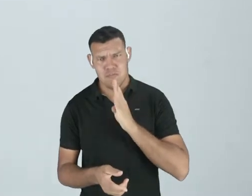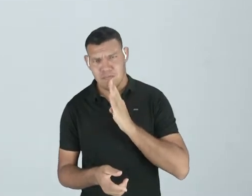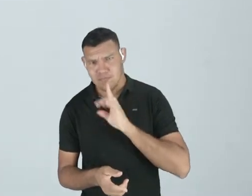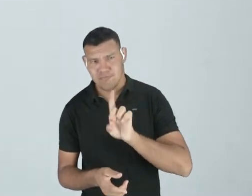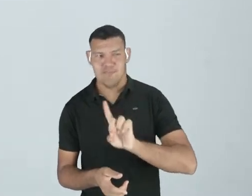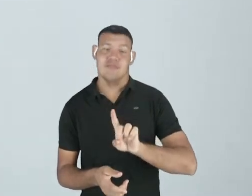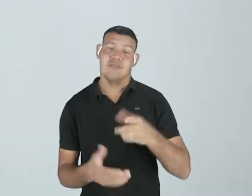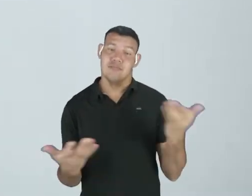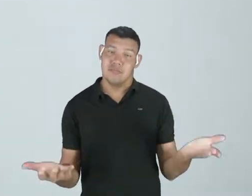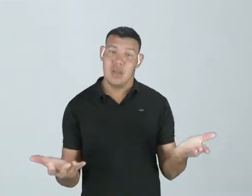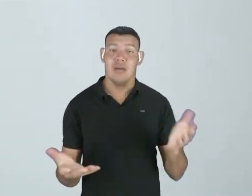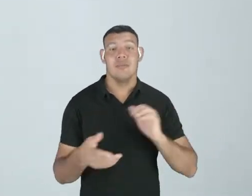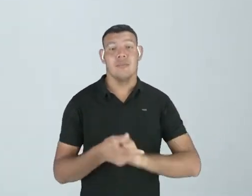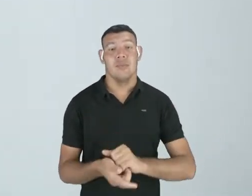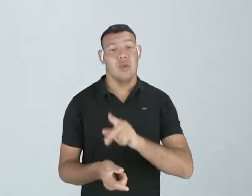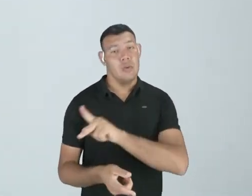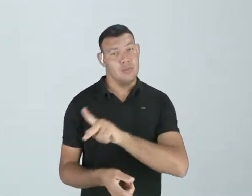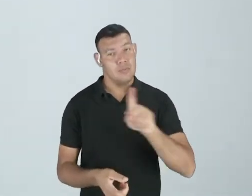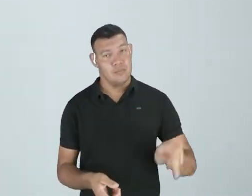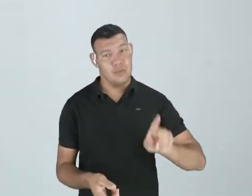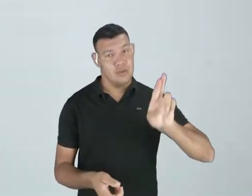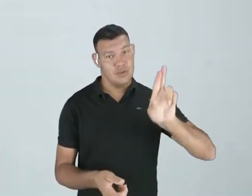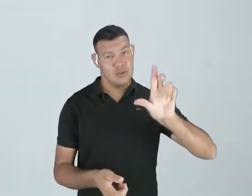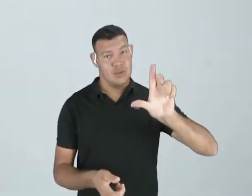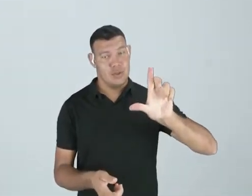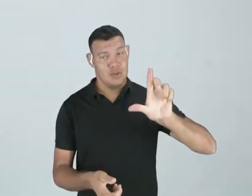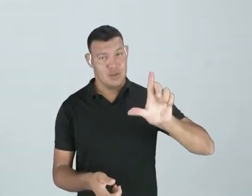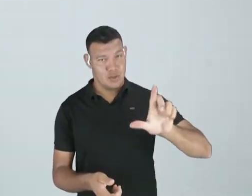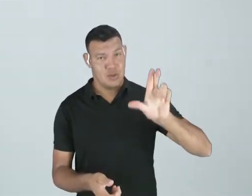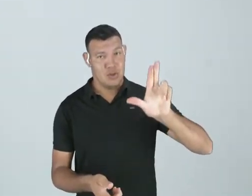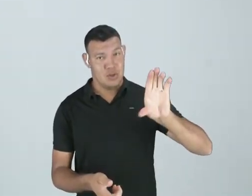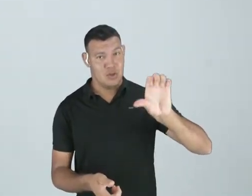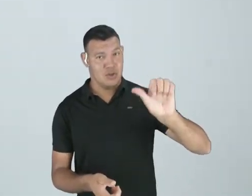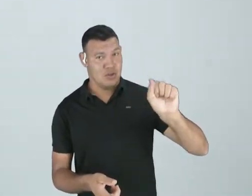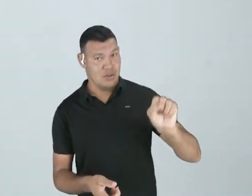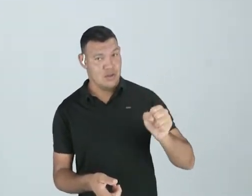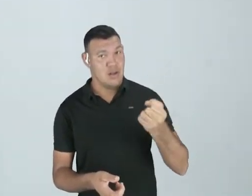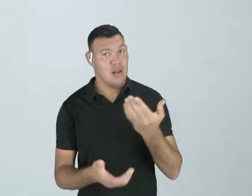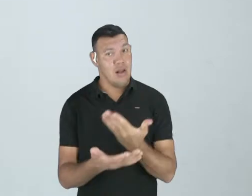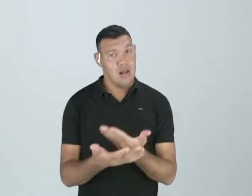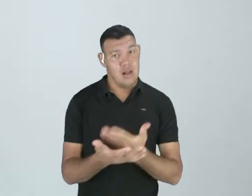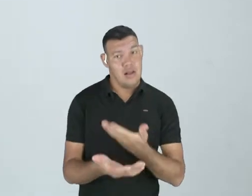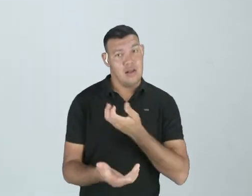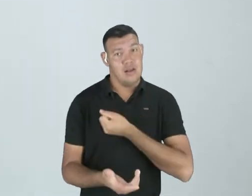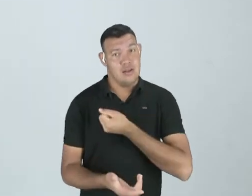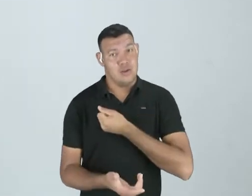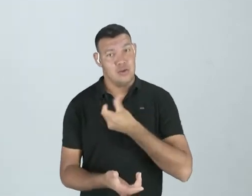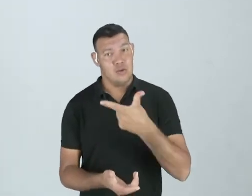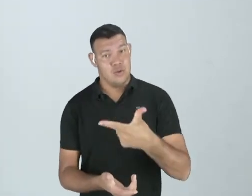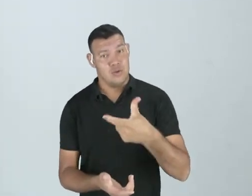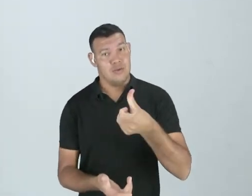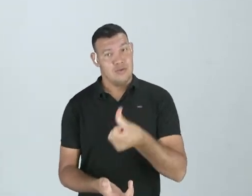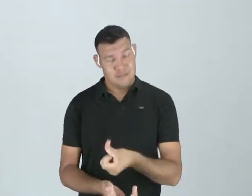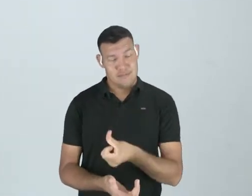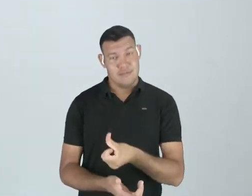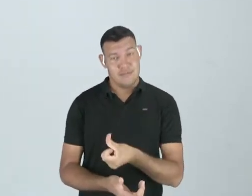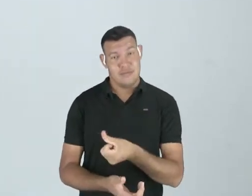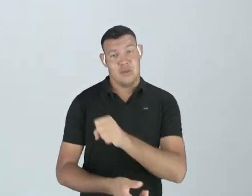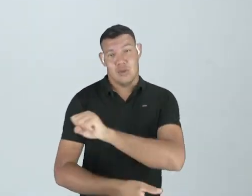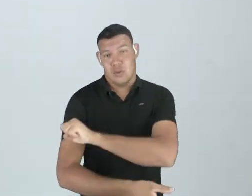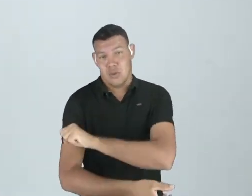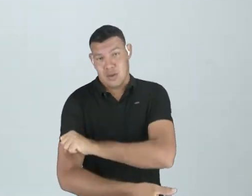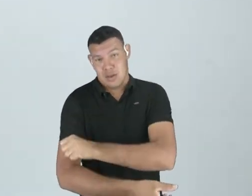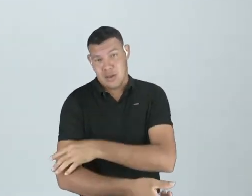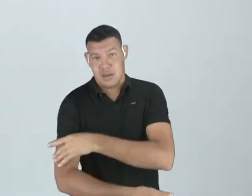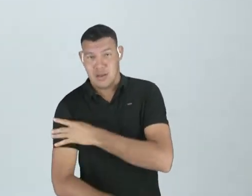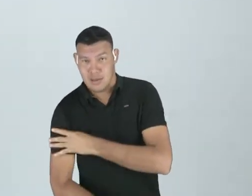professor Lucas Gadelha e já estamos nos encaminhando para a 26ª aula para o 8º ano do ensino fundamental. Na